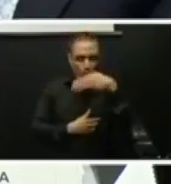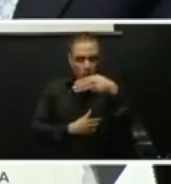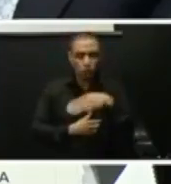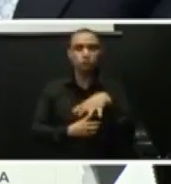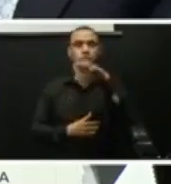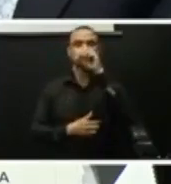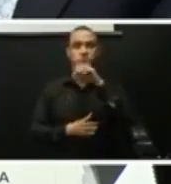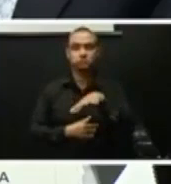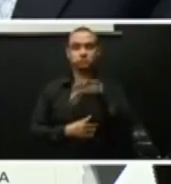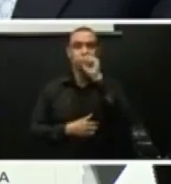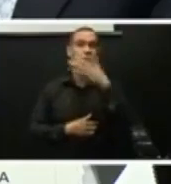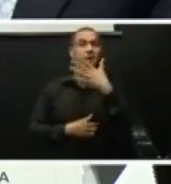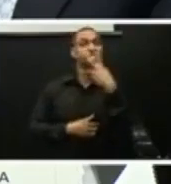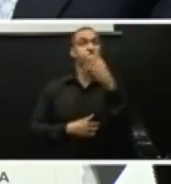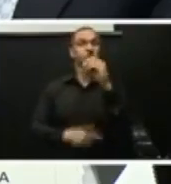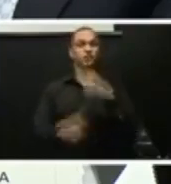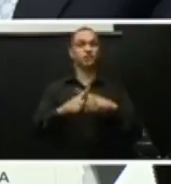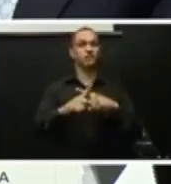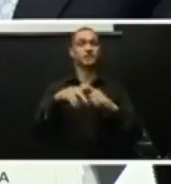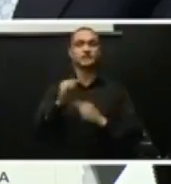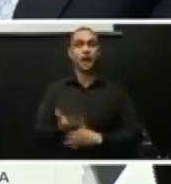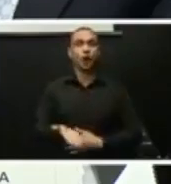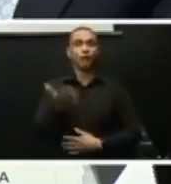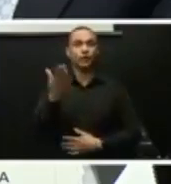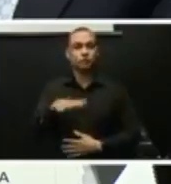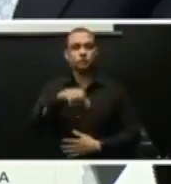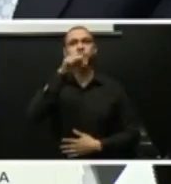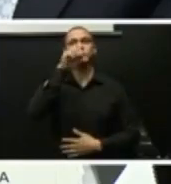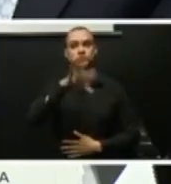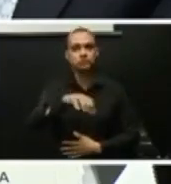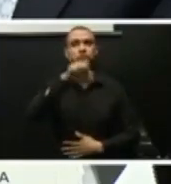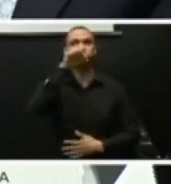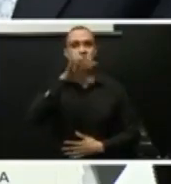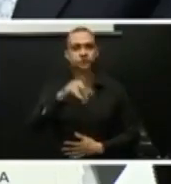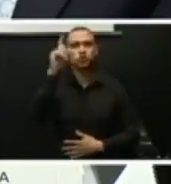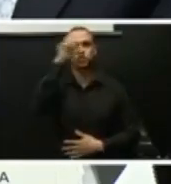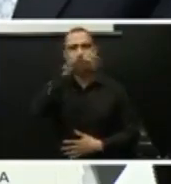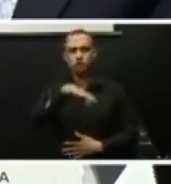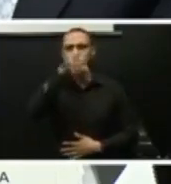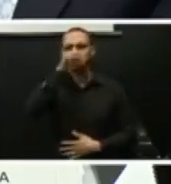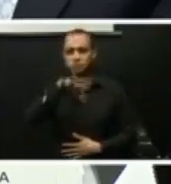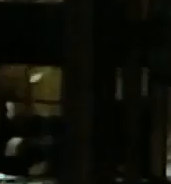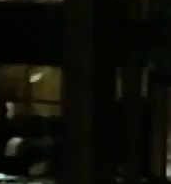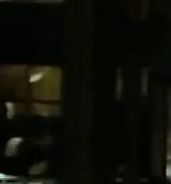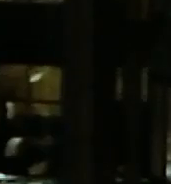por minuto e média aumentou começou a seguir a gen dificuldade para respirar procura o serviço de saúde